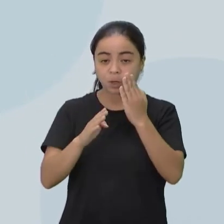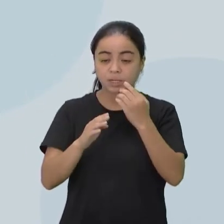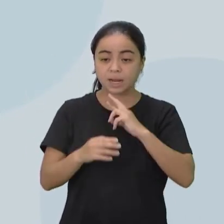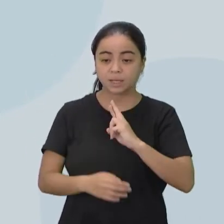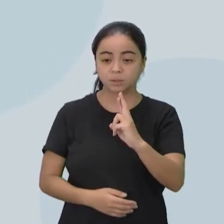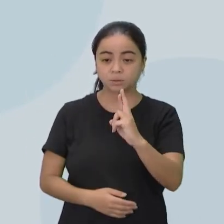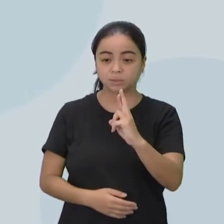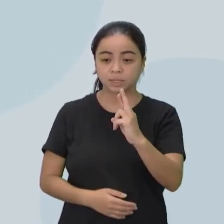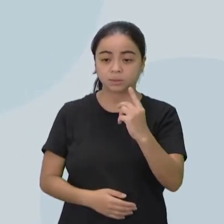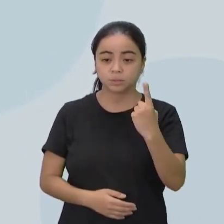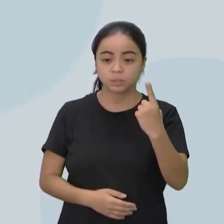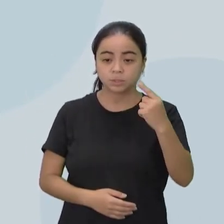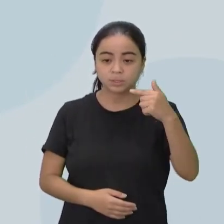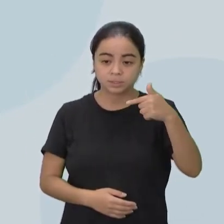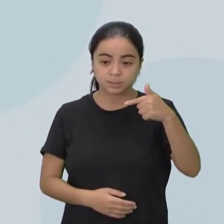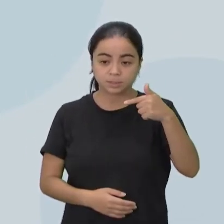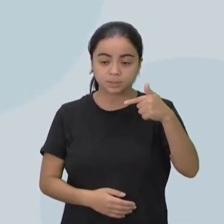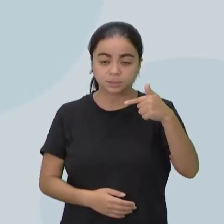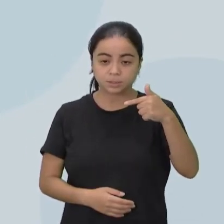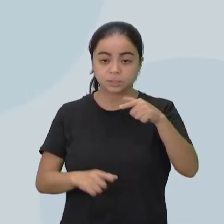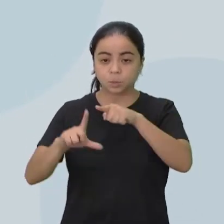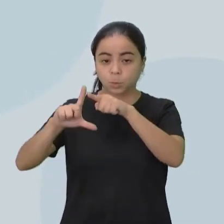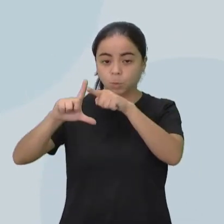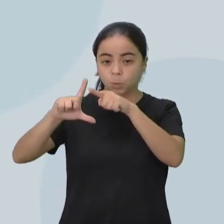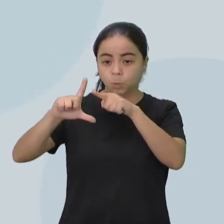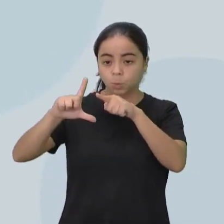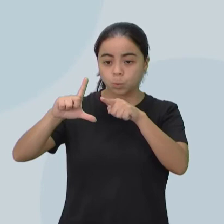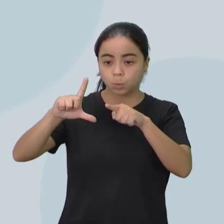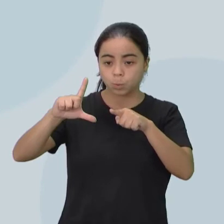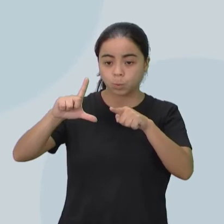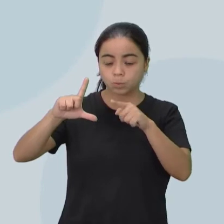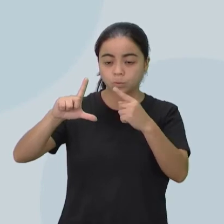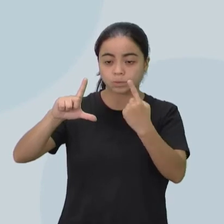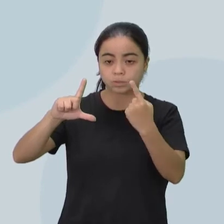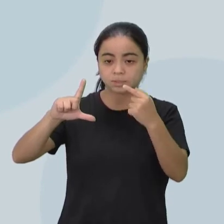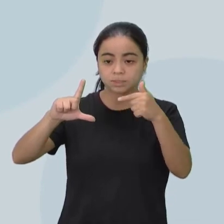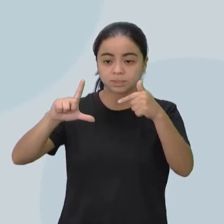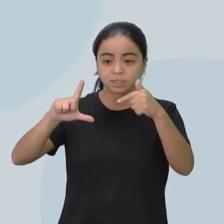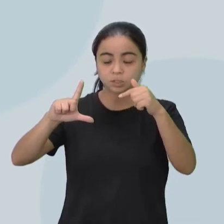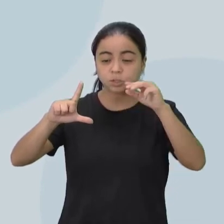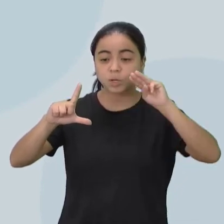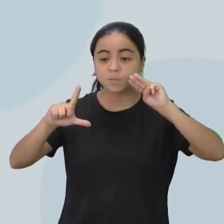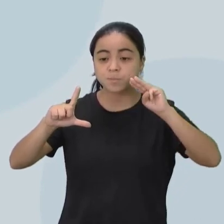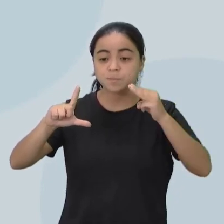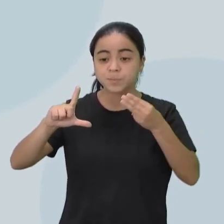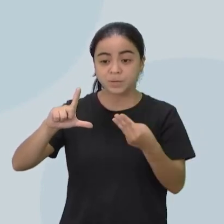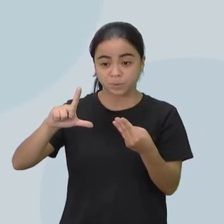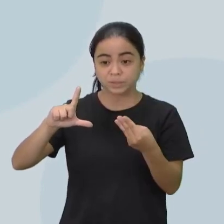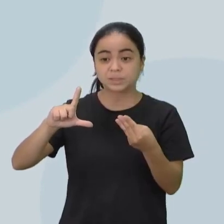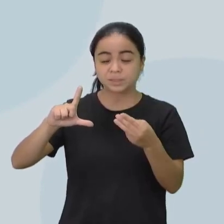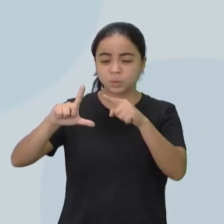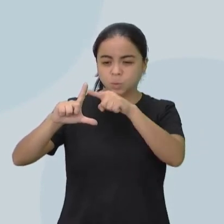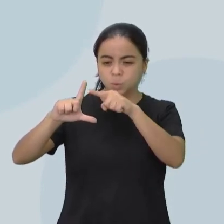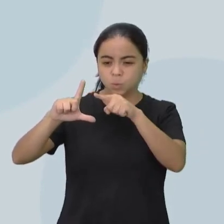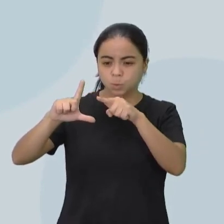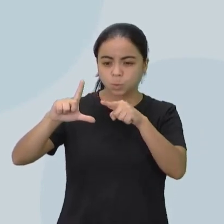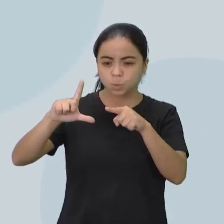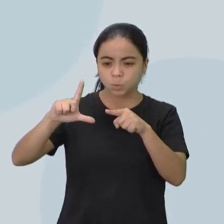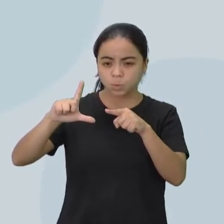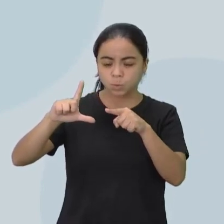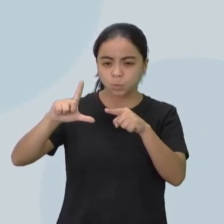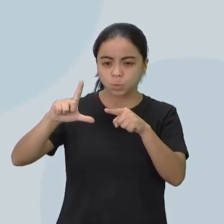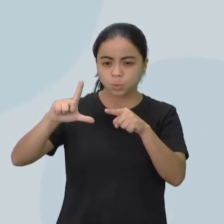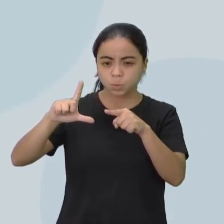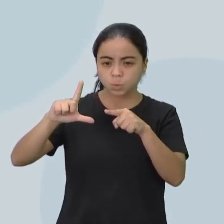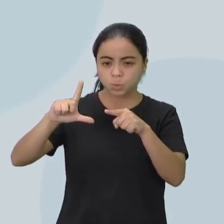né? 17, no caso, ó, milhões de reais, como tá ali. Então, caiu 17. Então, essa ideia de cair, ó,